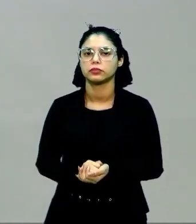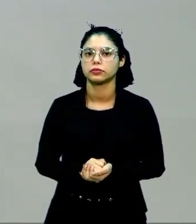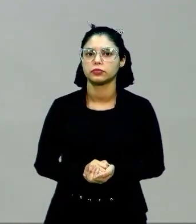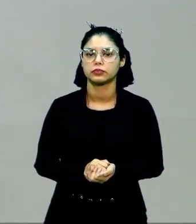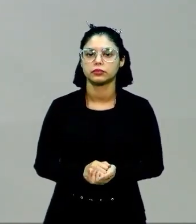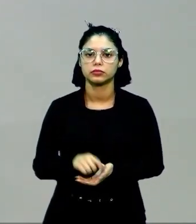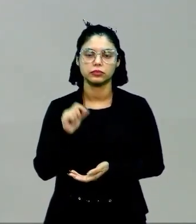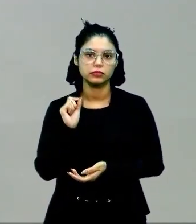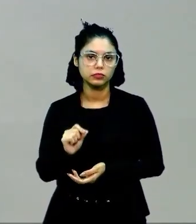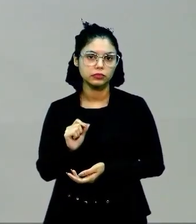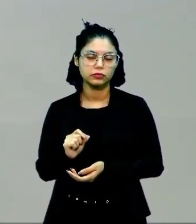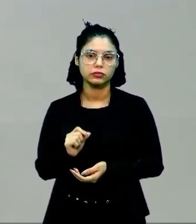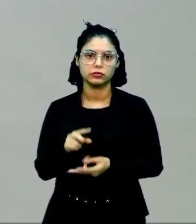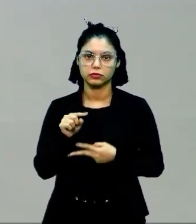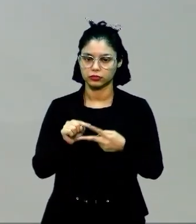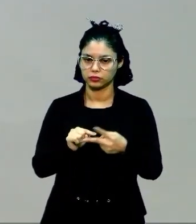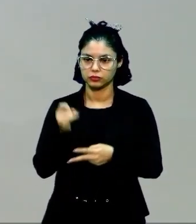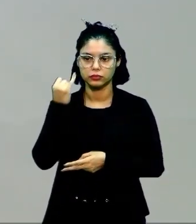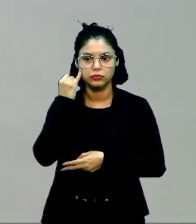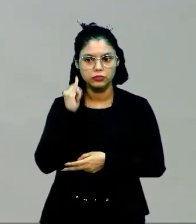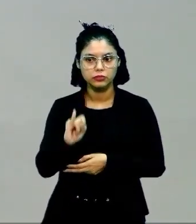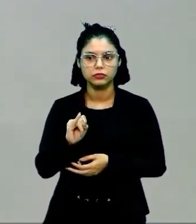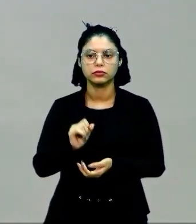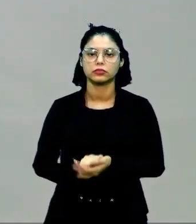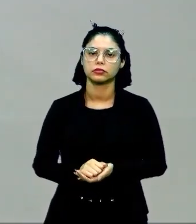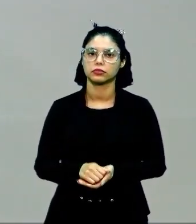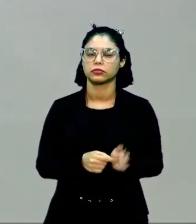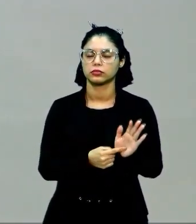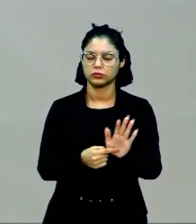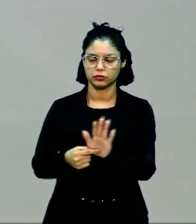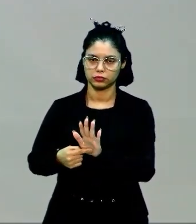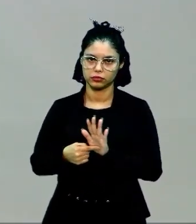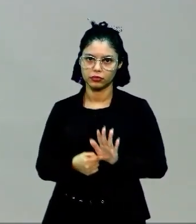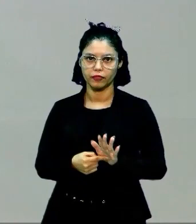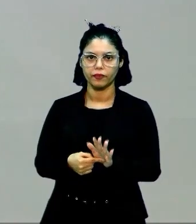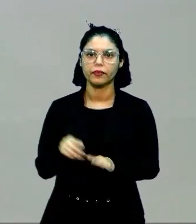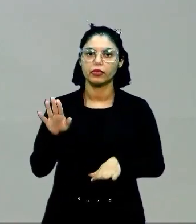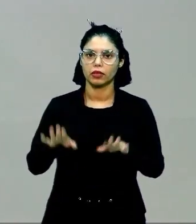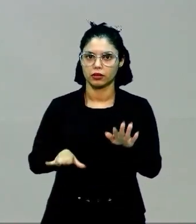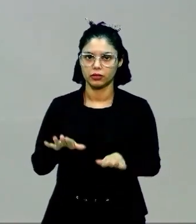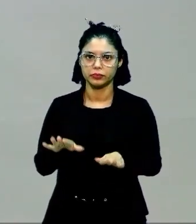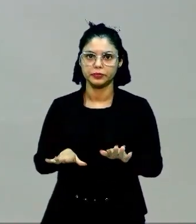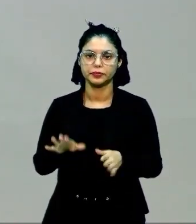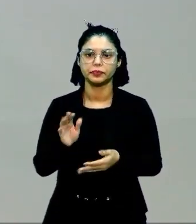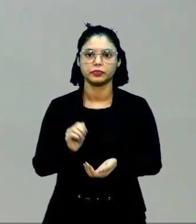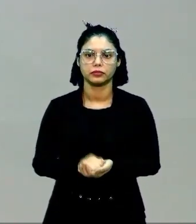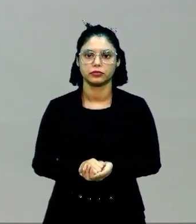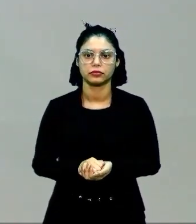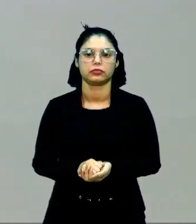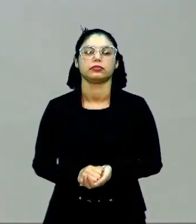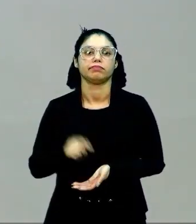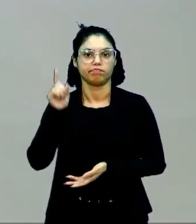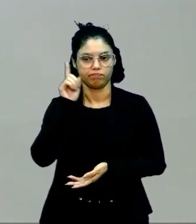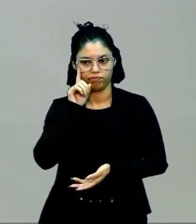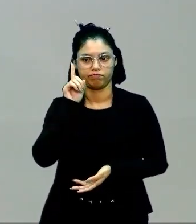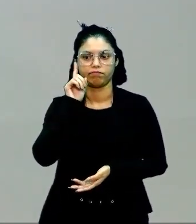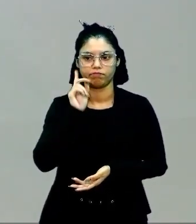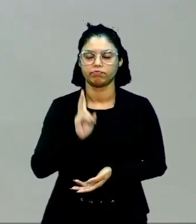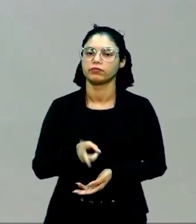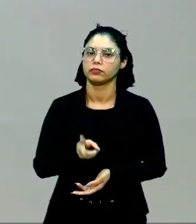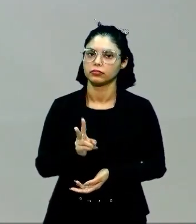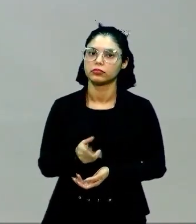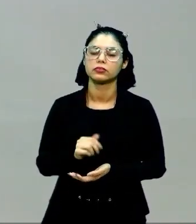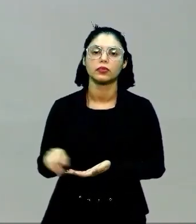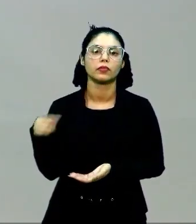aliás, perceber, pelas duas ideias apresentadas, que muitas das vezes, aliás, em todas as